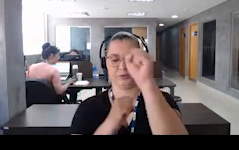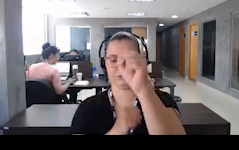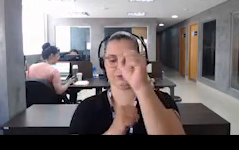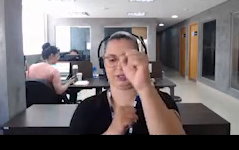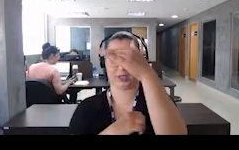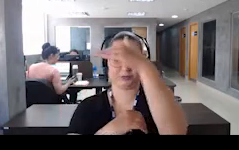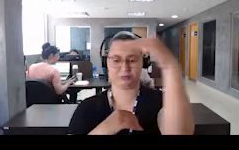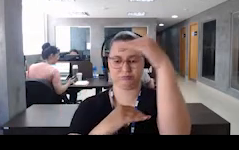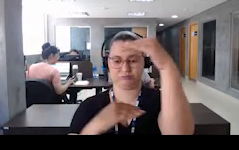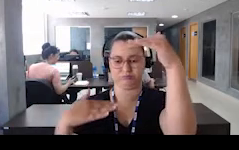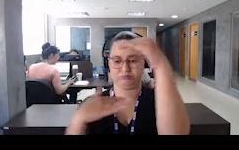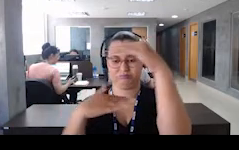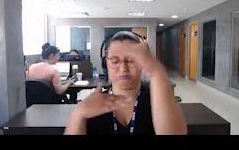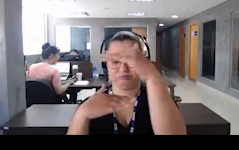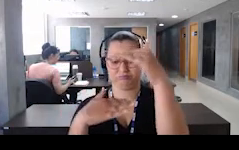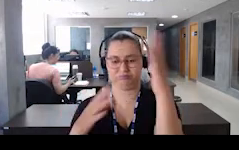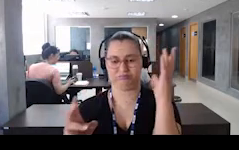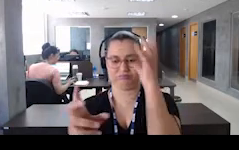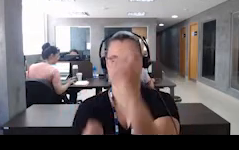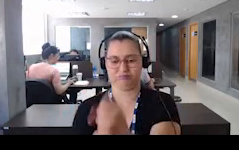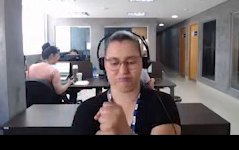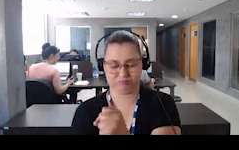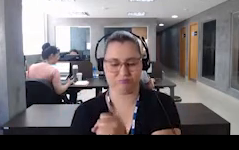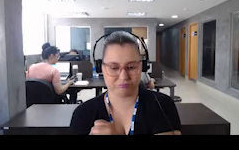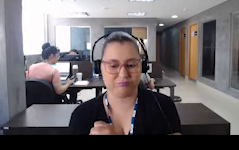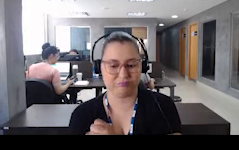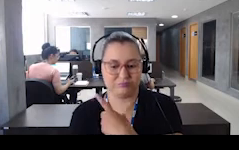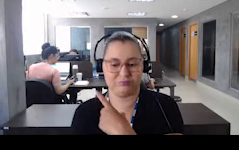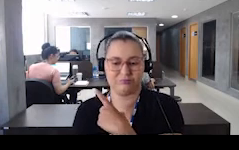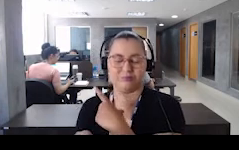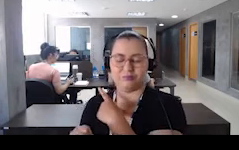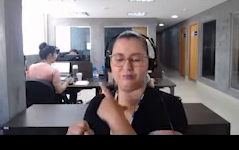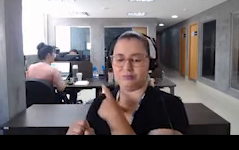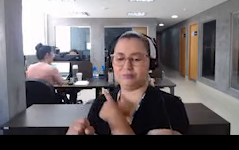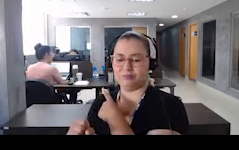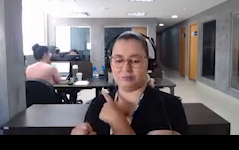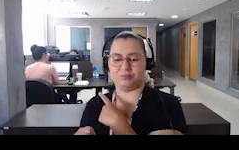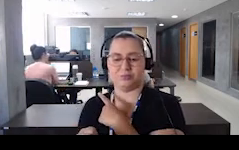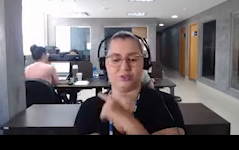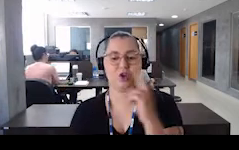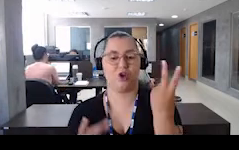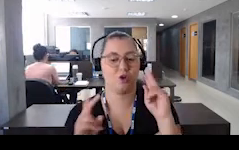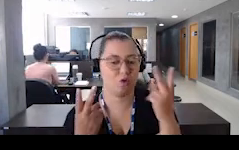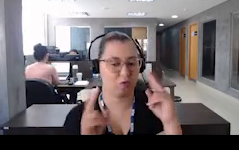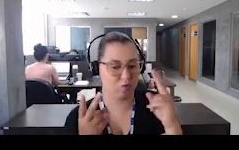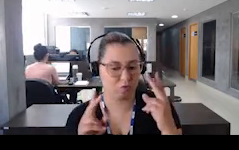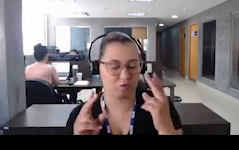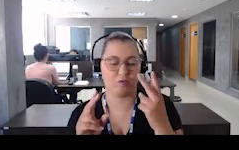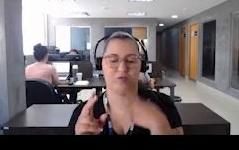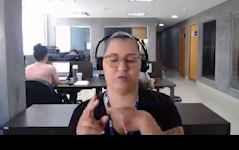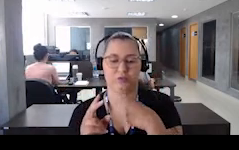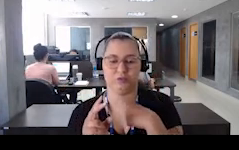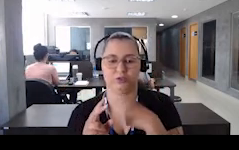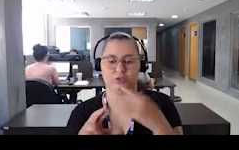né? Elas se somaram aqui, vamos dizer assim, né? Elas se tornaram apenas uma resistência, só que com um valor total de